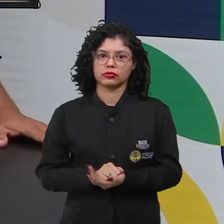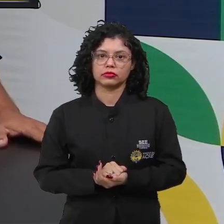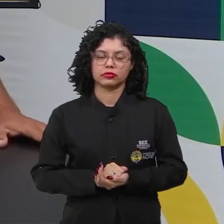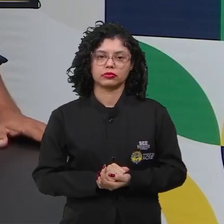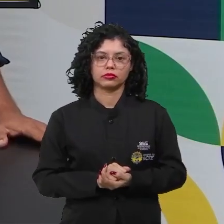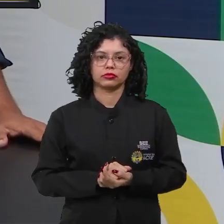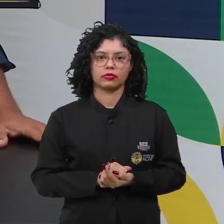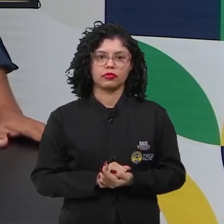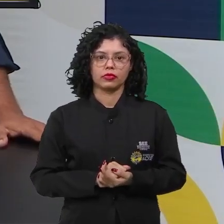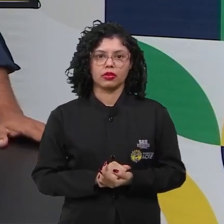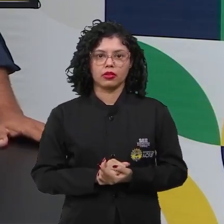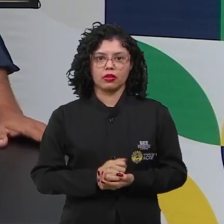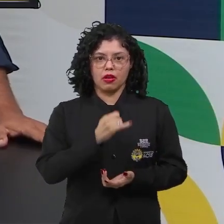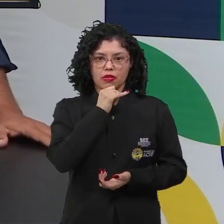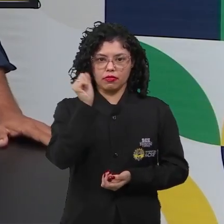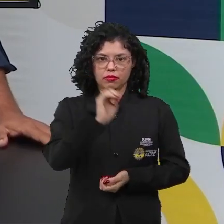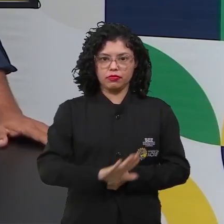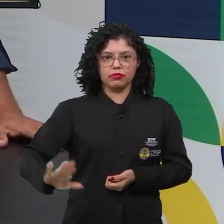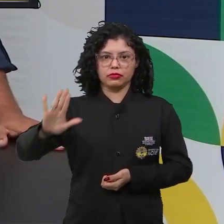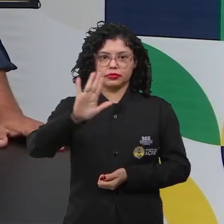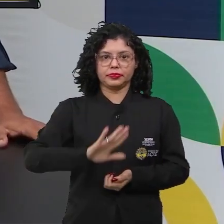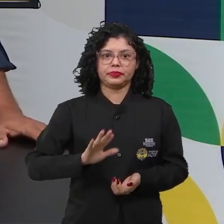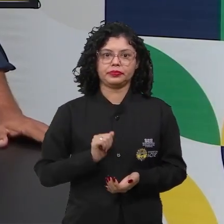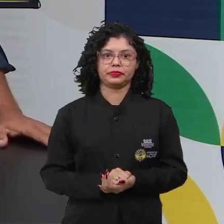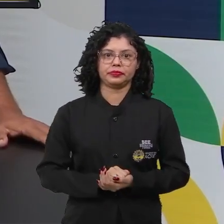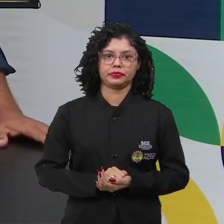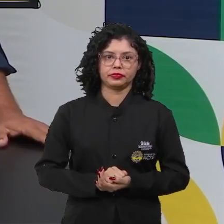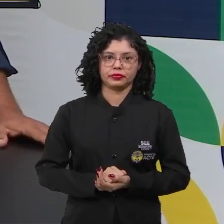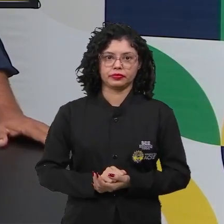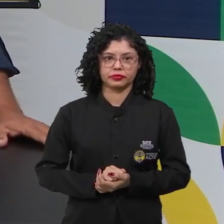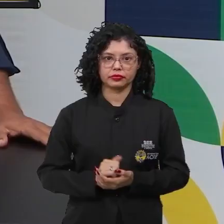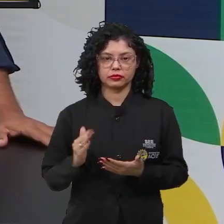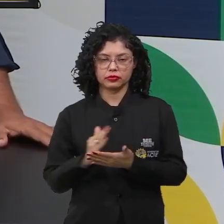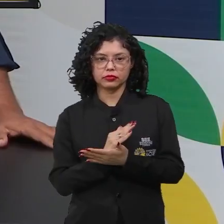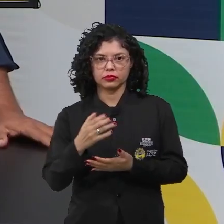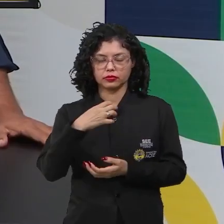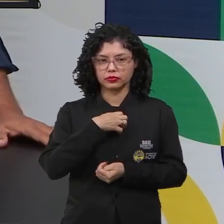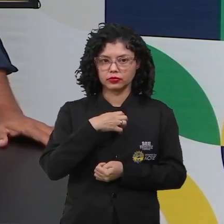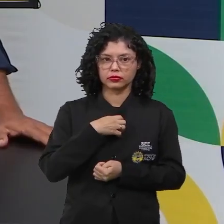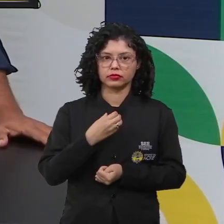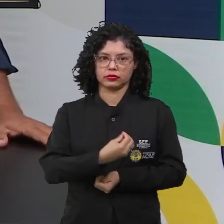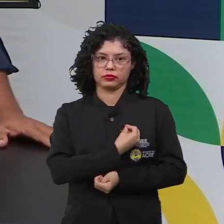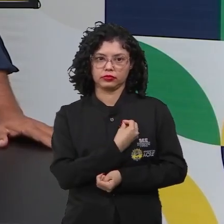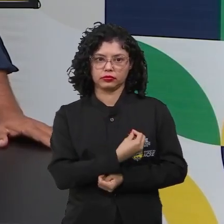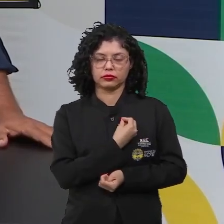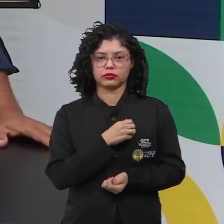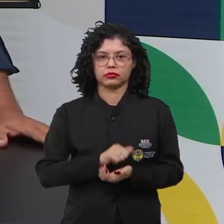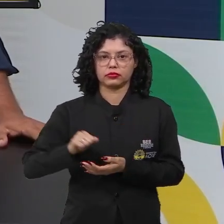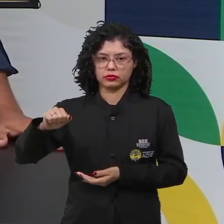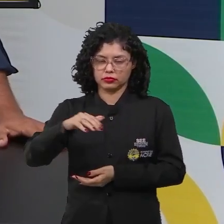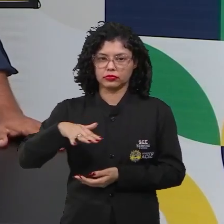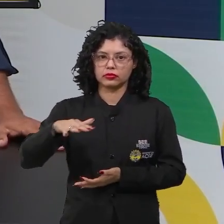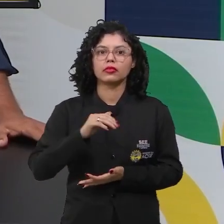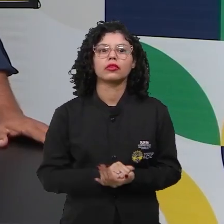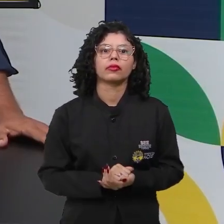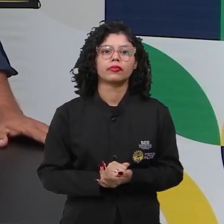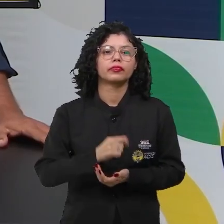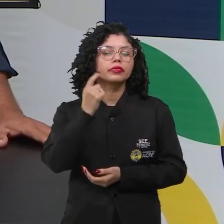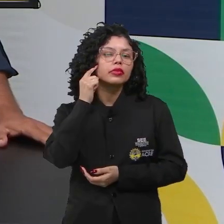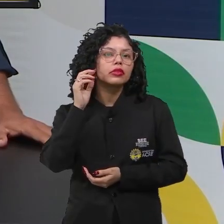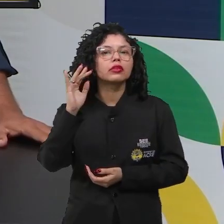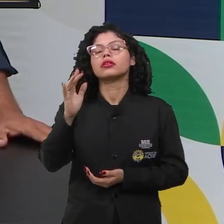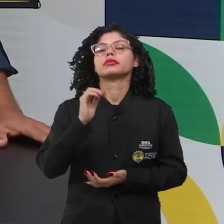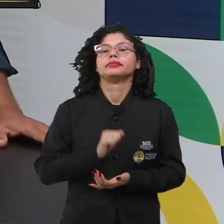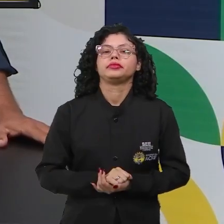temos exemplos, mas de forma geral, você em algum momento da sua vida, um campinho, coisas imagéticas,